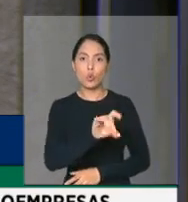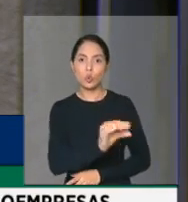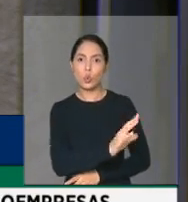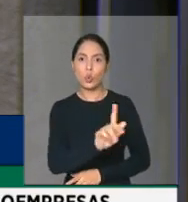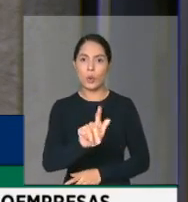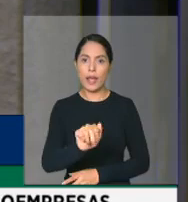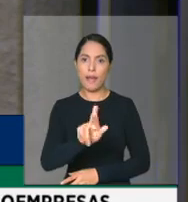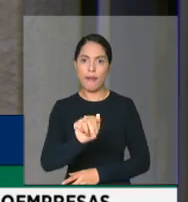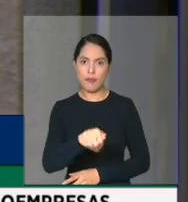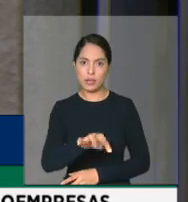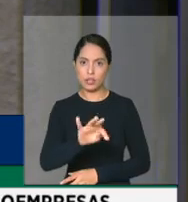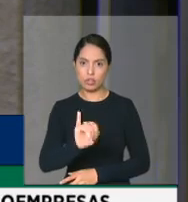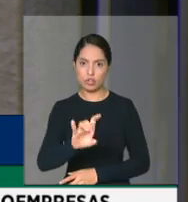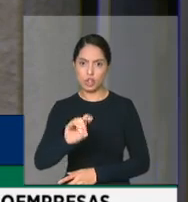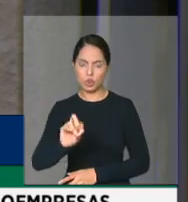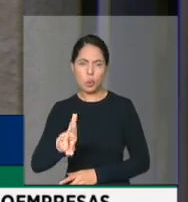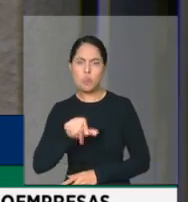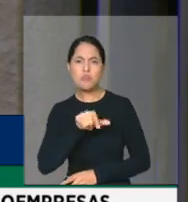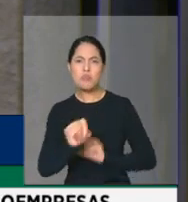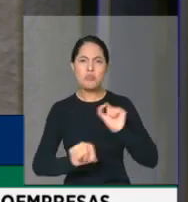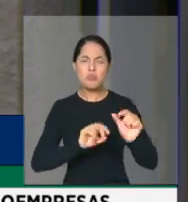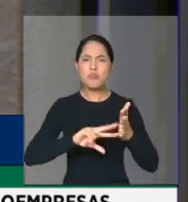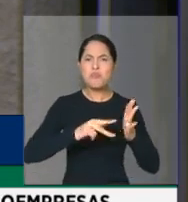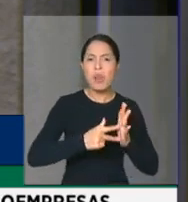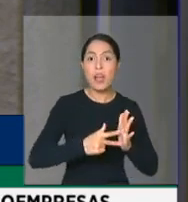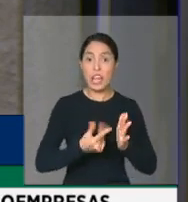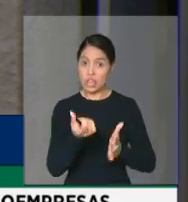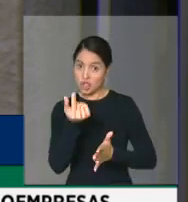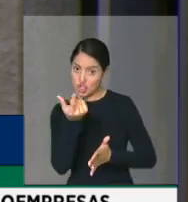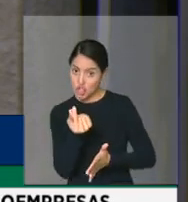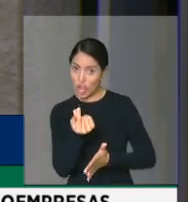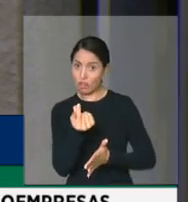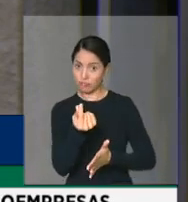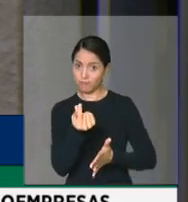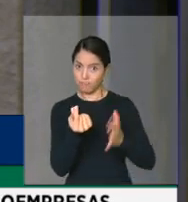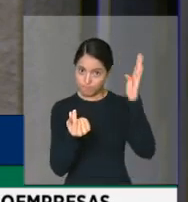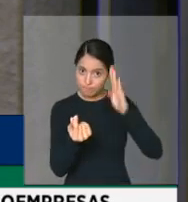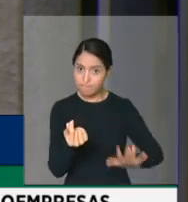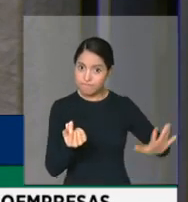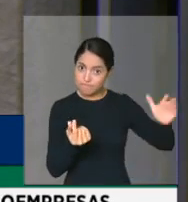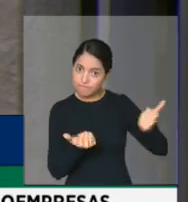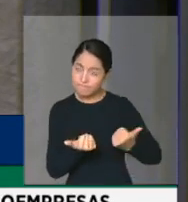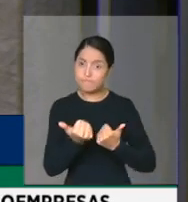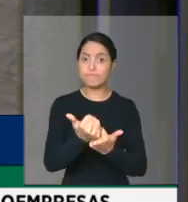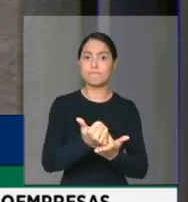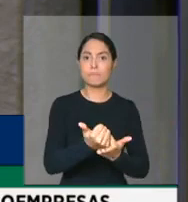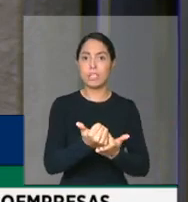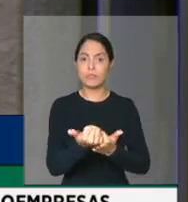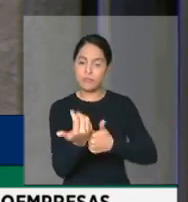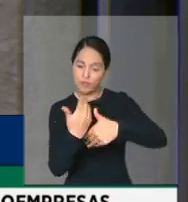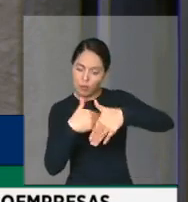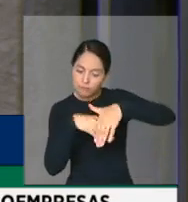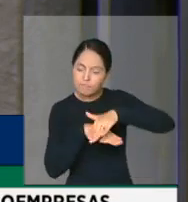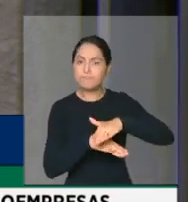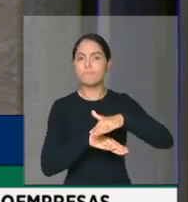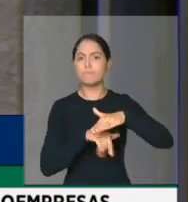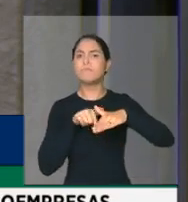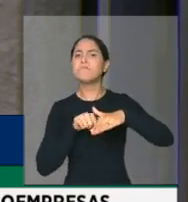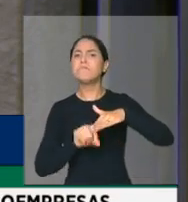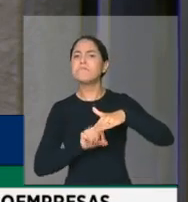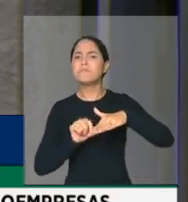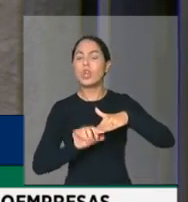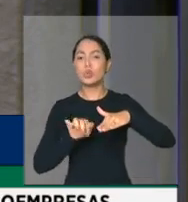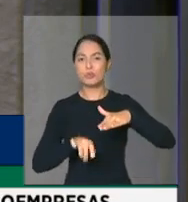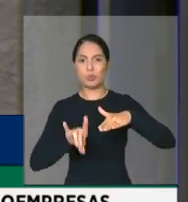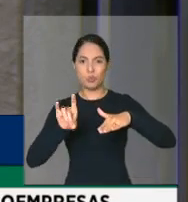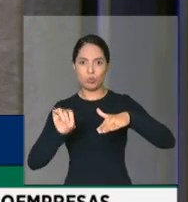Esse dinheiro que a União vai aportar ficará neste fundo, para que a União possa garantir o